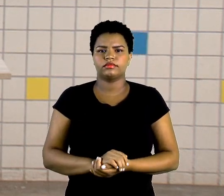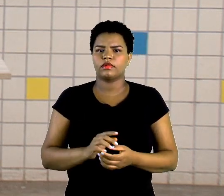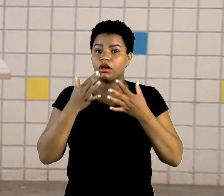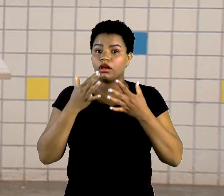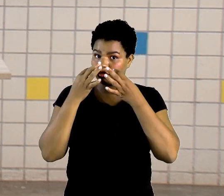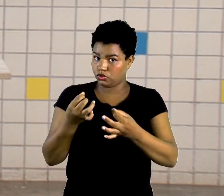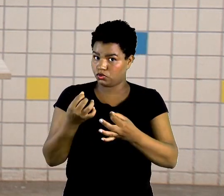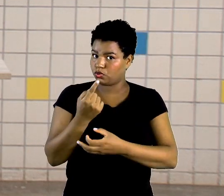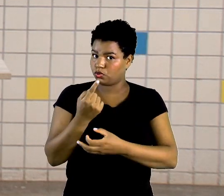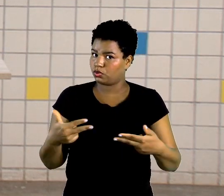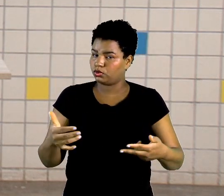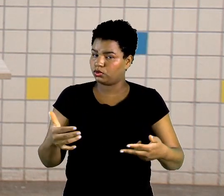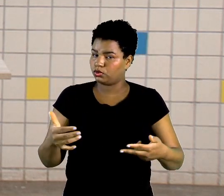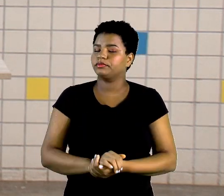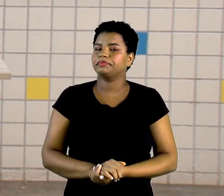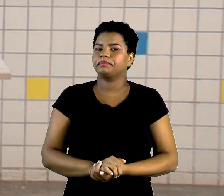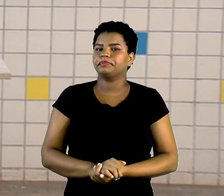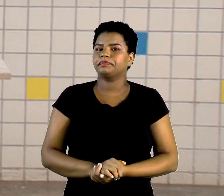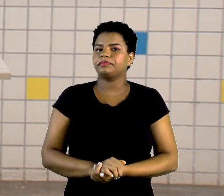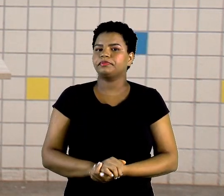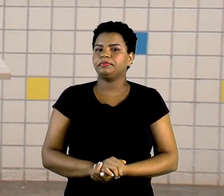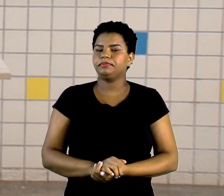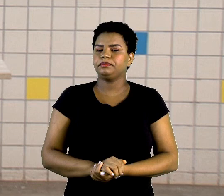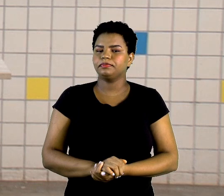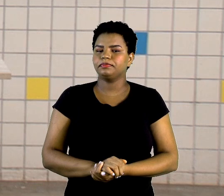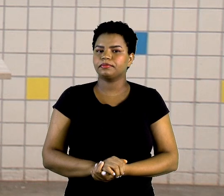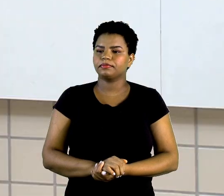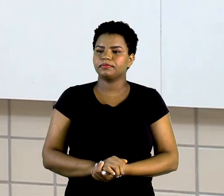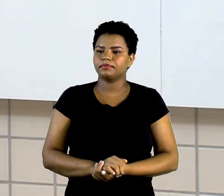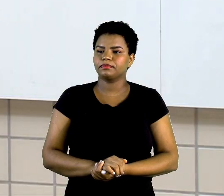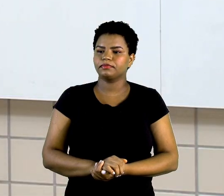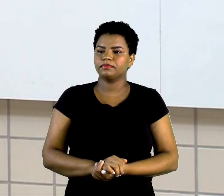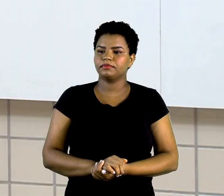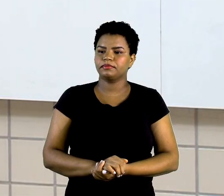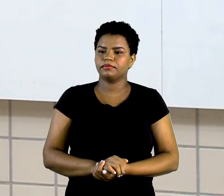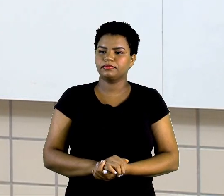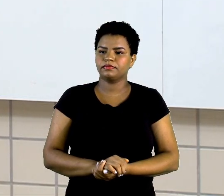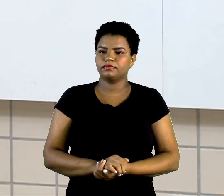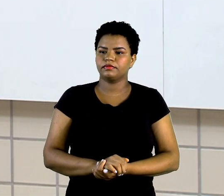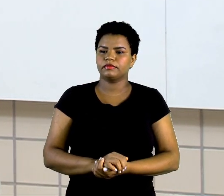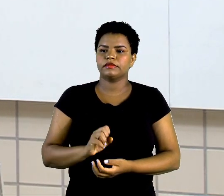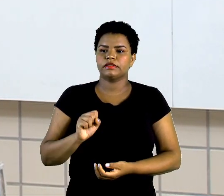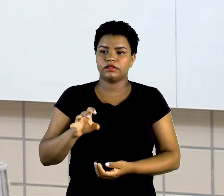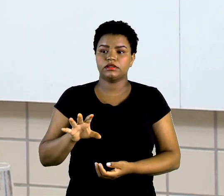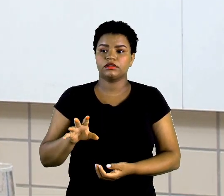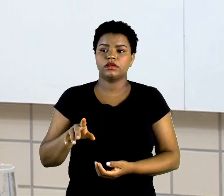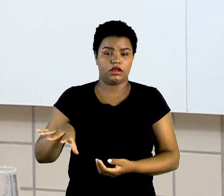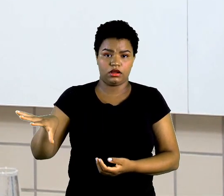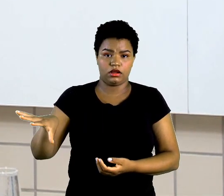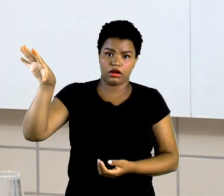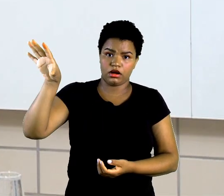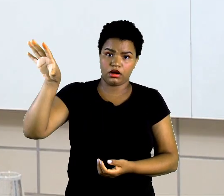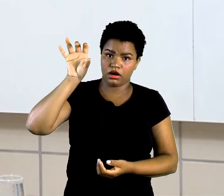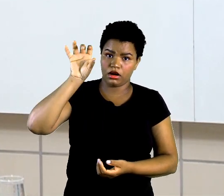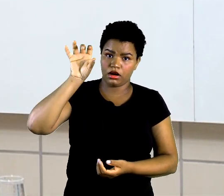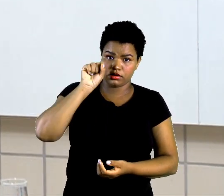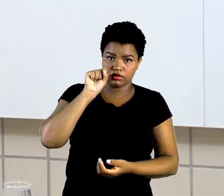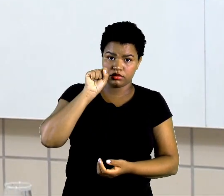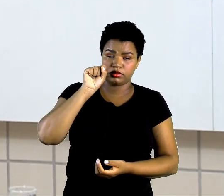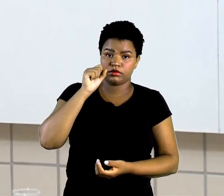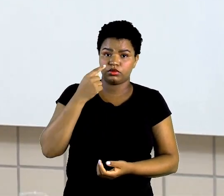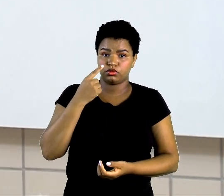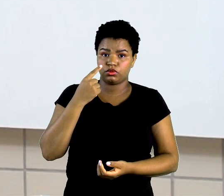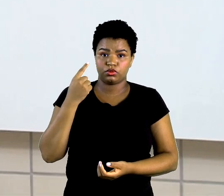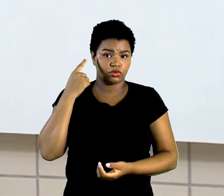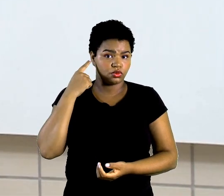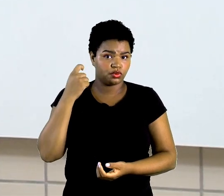coisa. Se esse aparelho recebe esse som, ele não pode